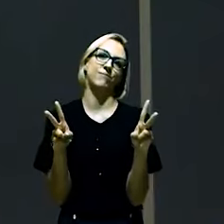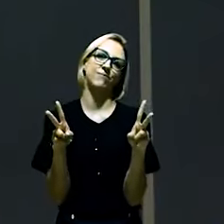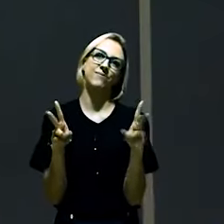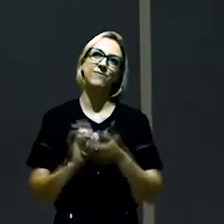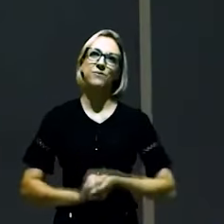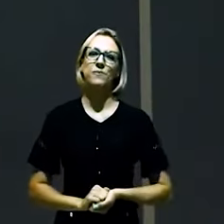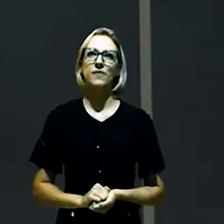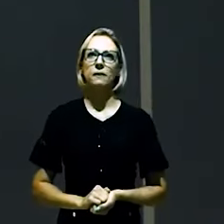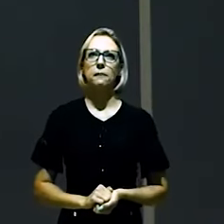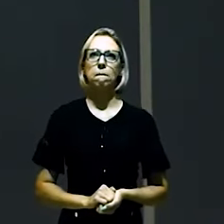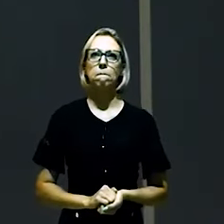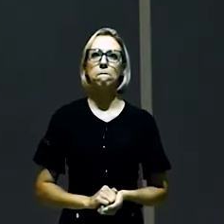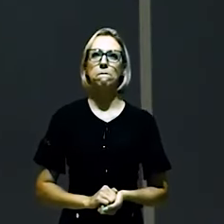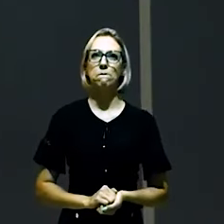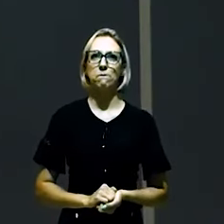não.